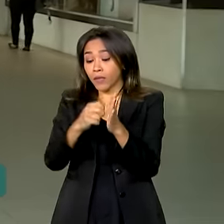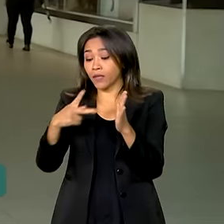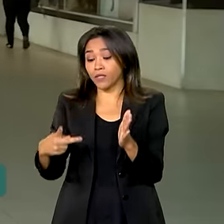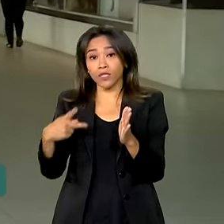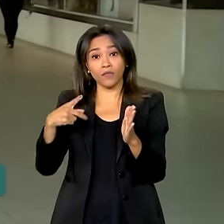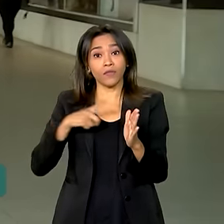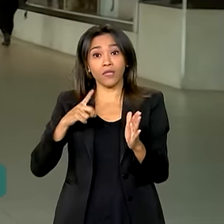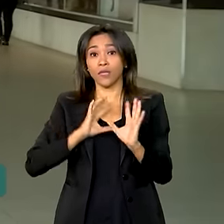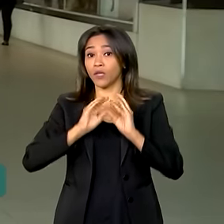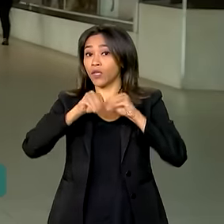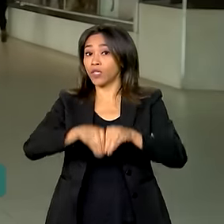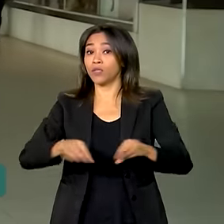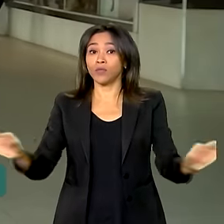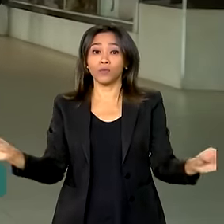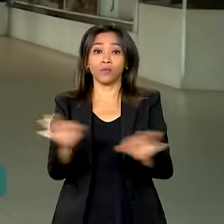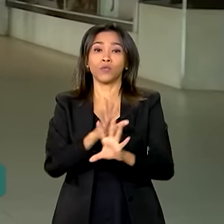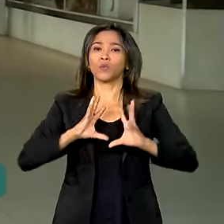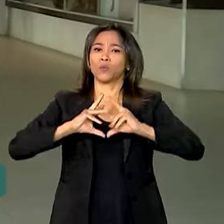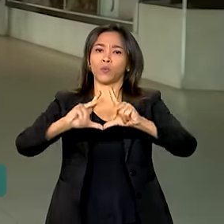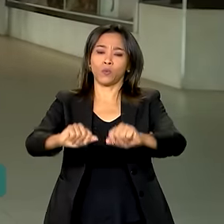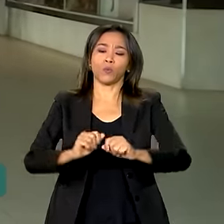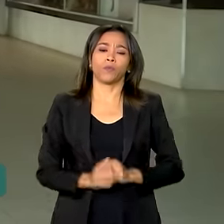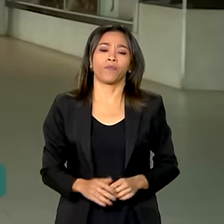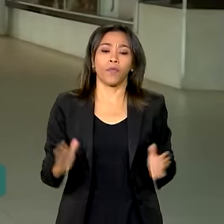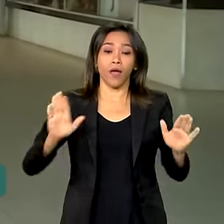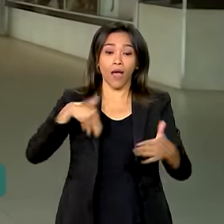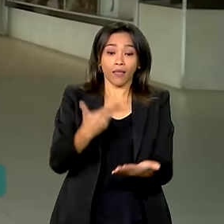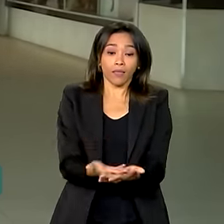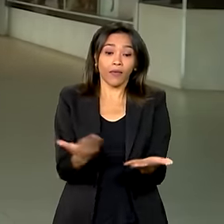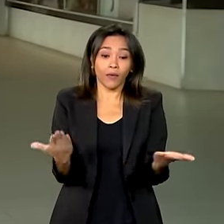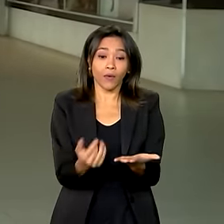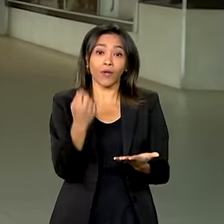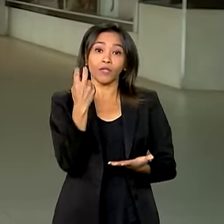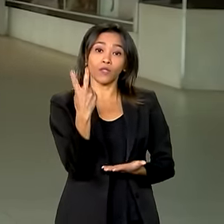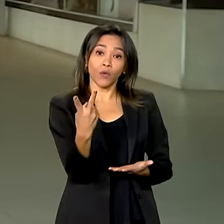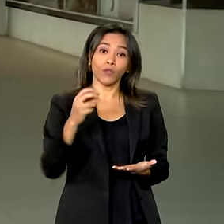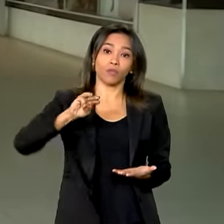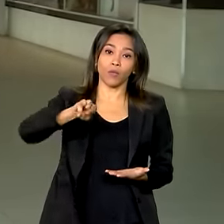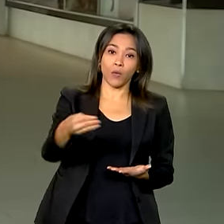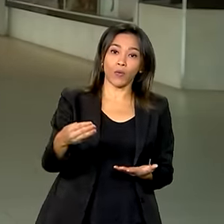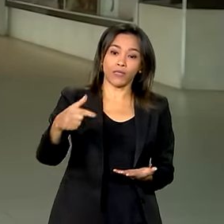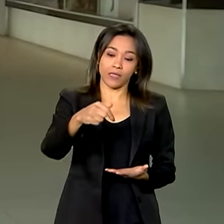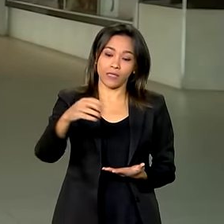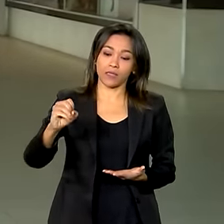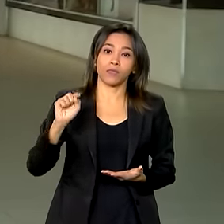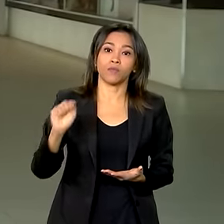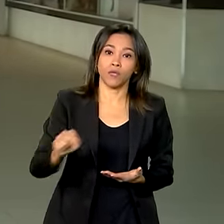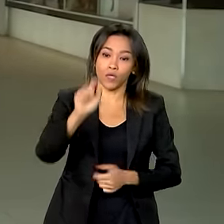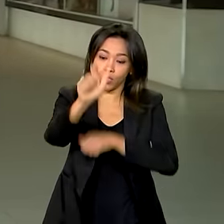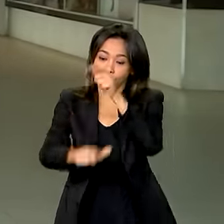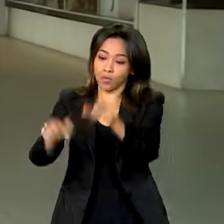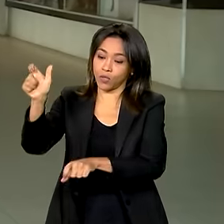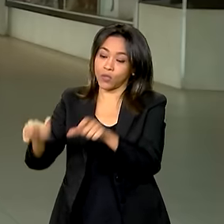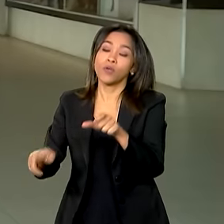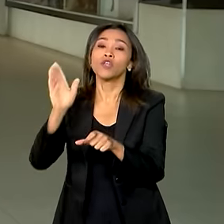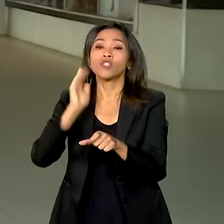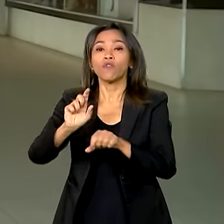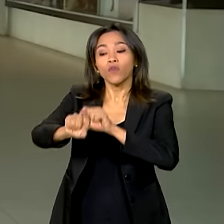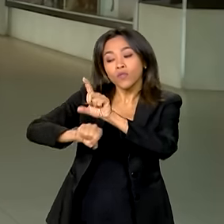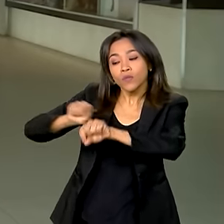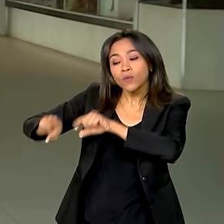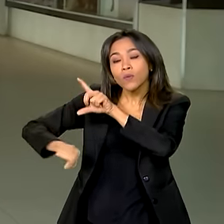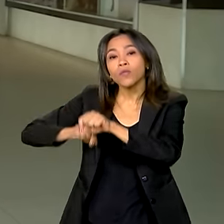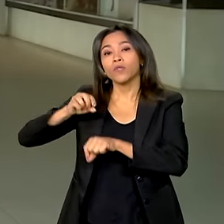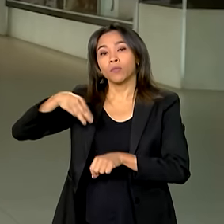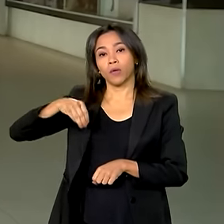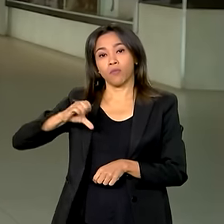completo. Até agora, 2 milhões e 700 mil alunos já foram selecionados pelo MEC e receberam 4 parcelas do Pé